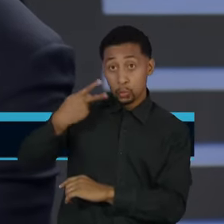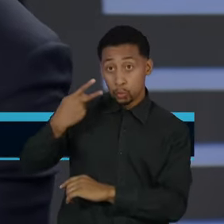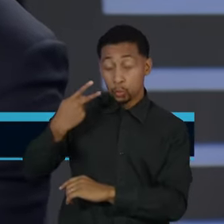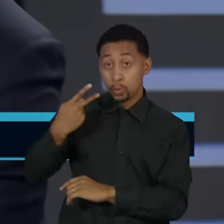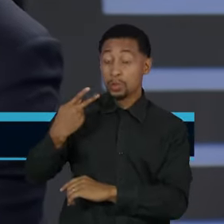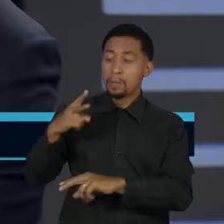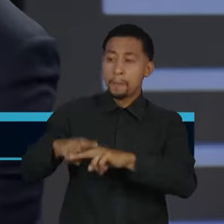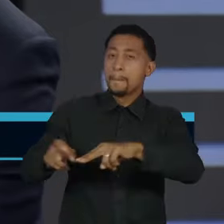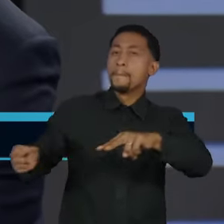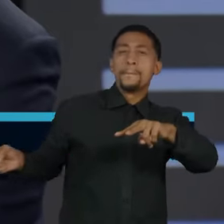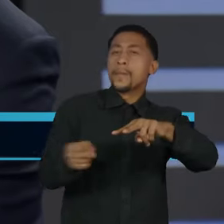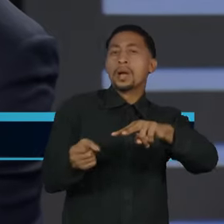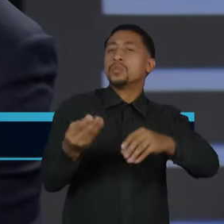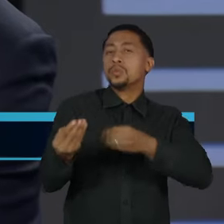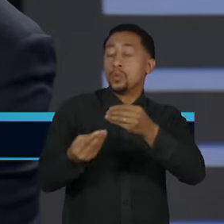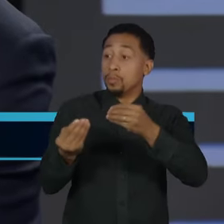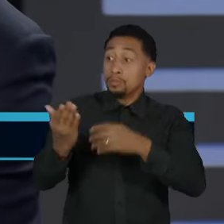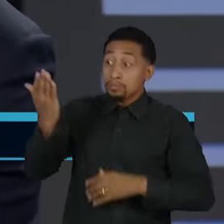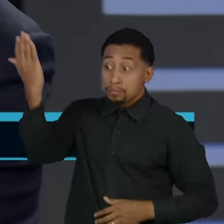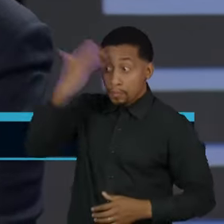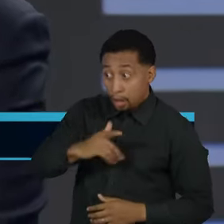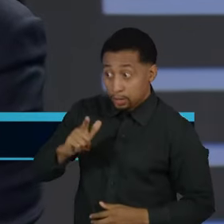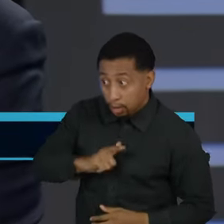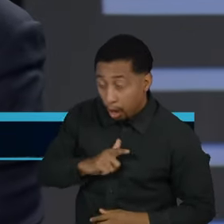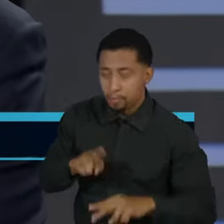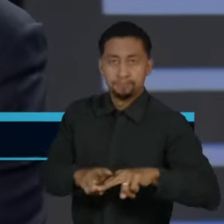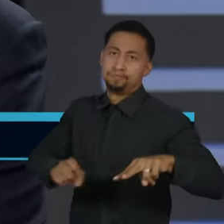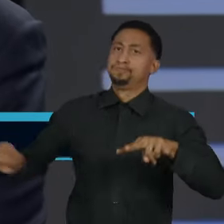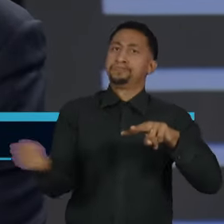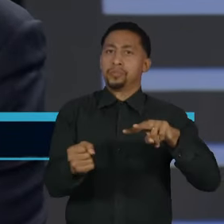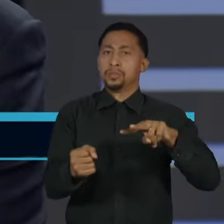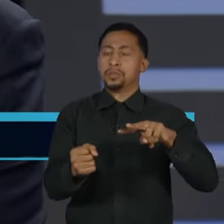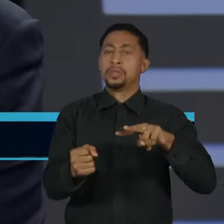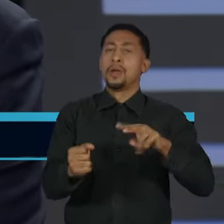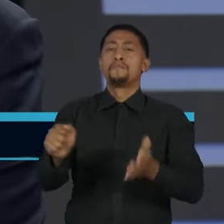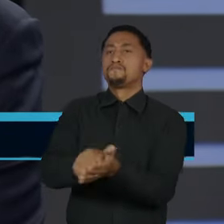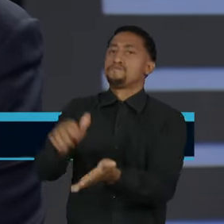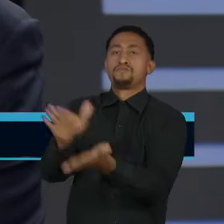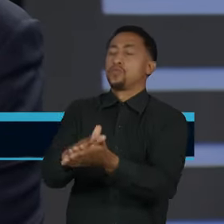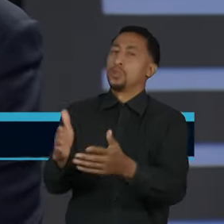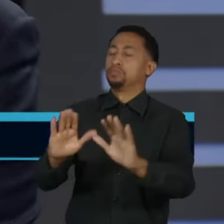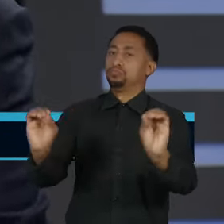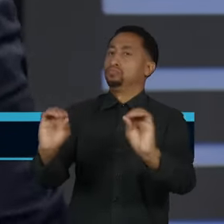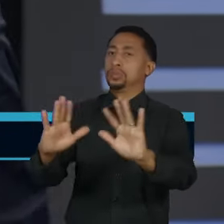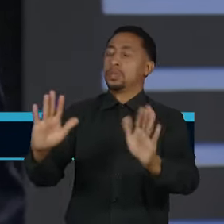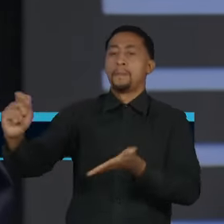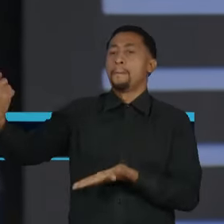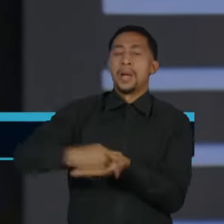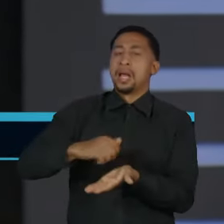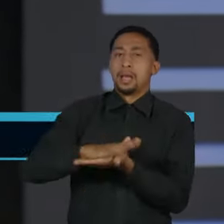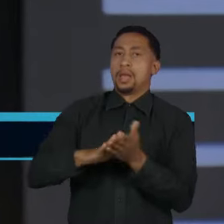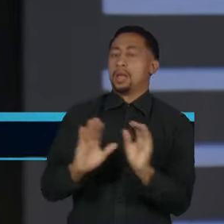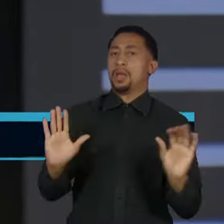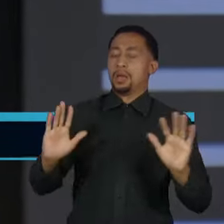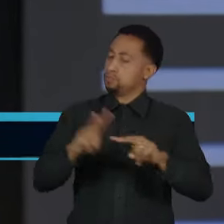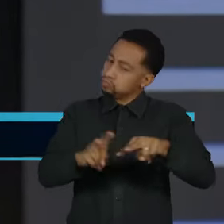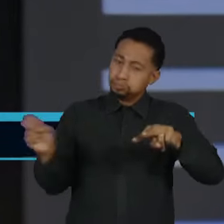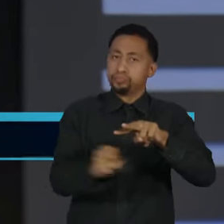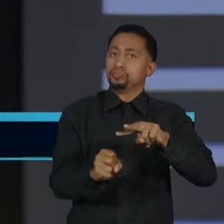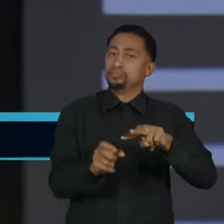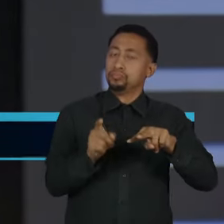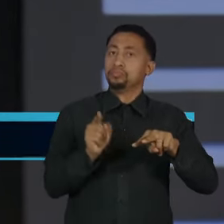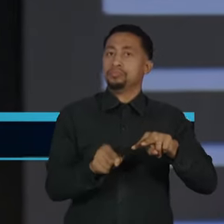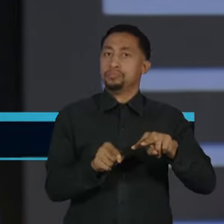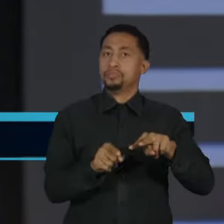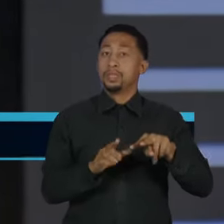crime não inafiançável. Certo? É muito extenso essa questão, não é? Porque é isso, você tem, normalmente o